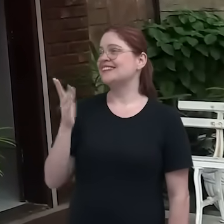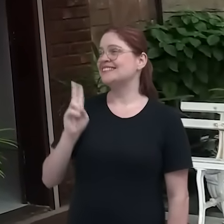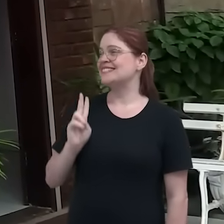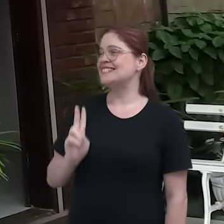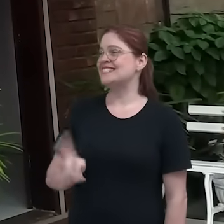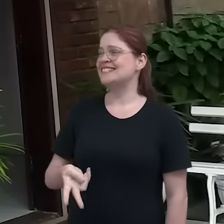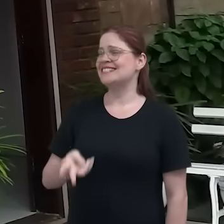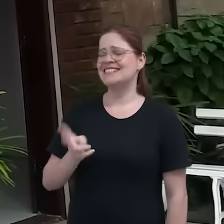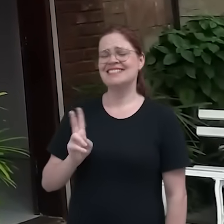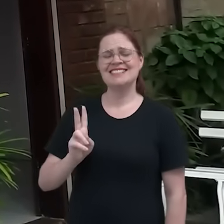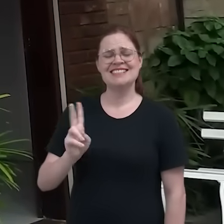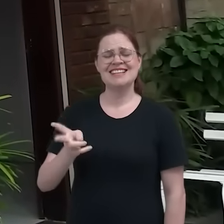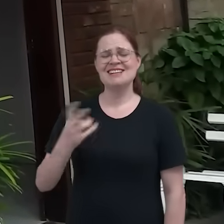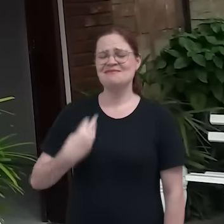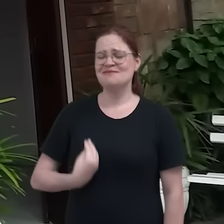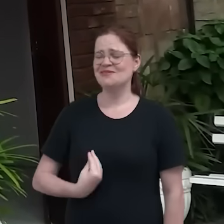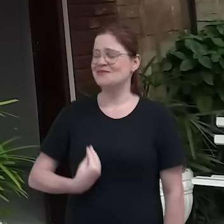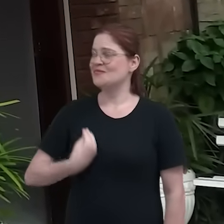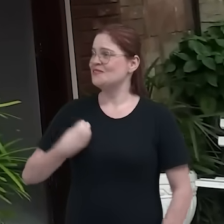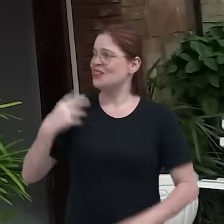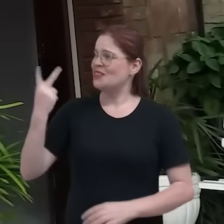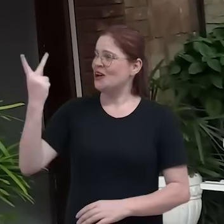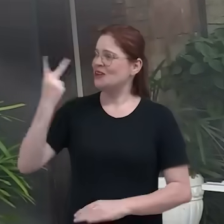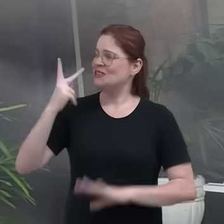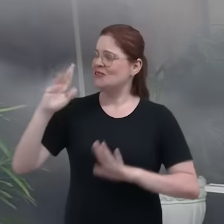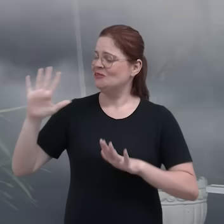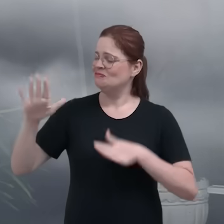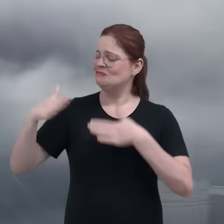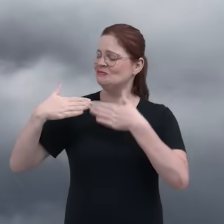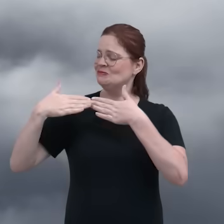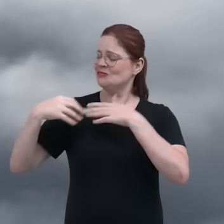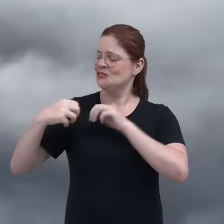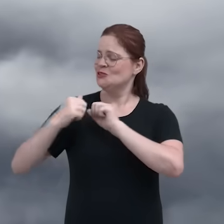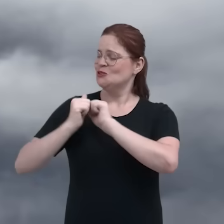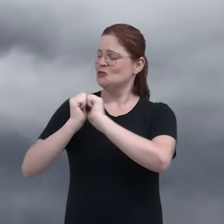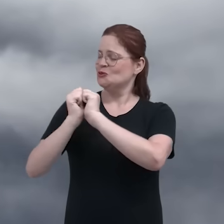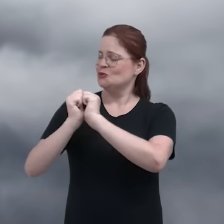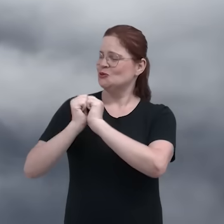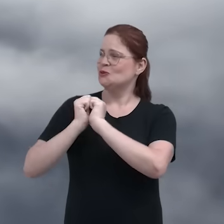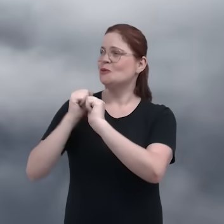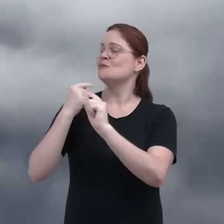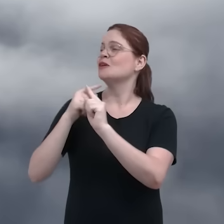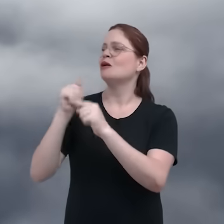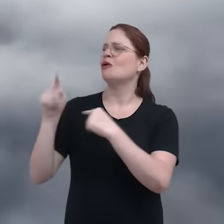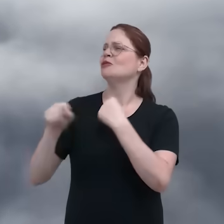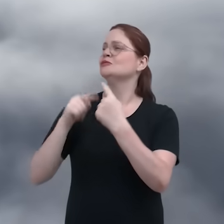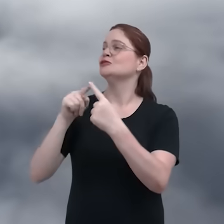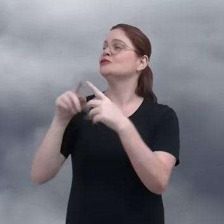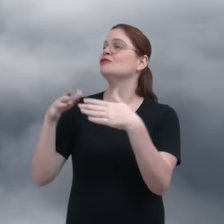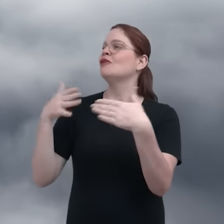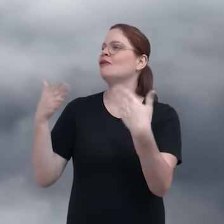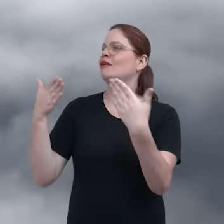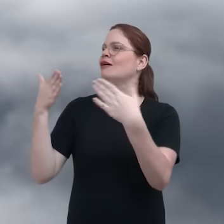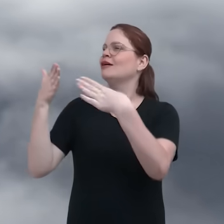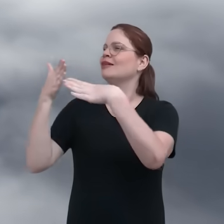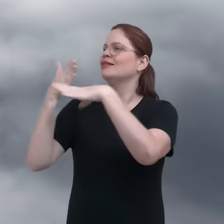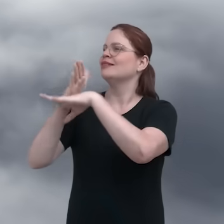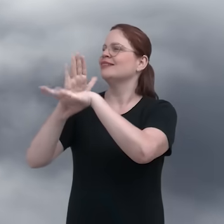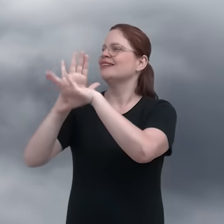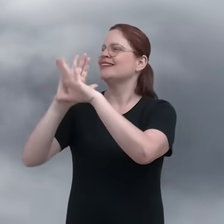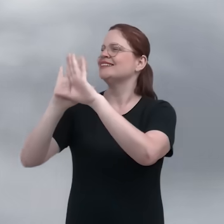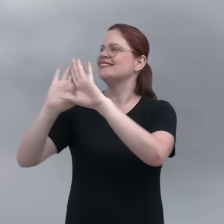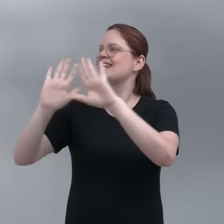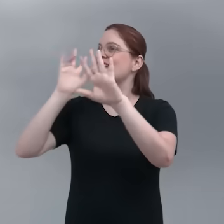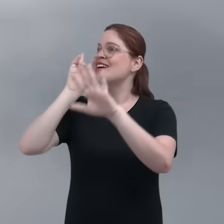seguir-te em meu viver, para o céu de amor ganhar.